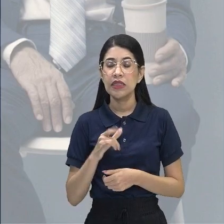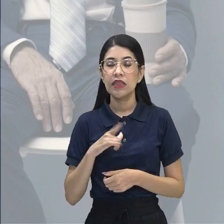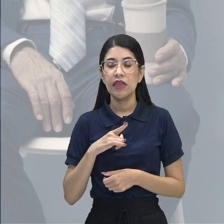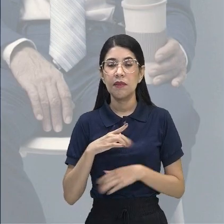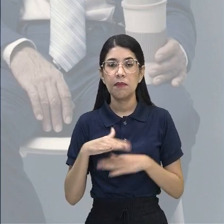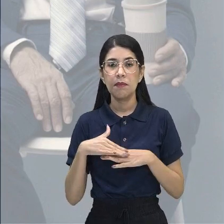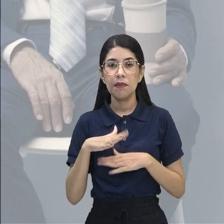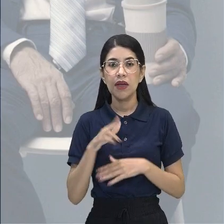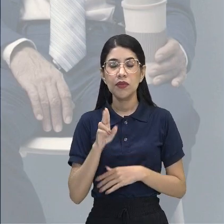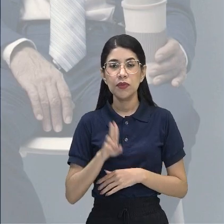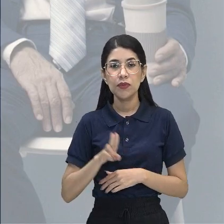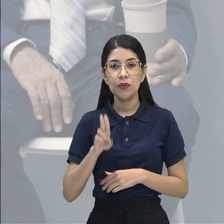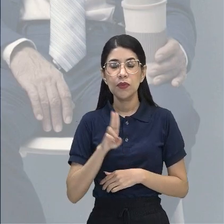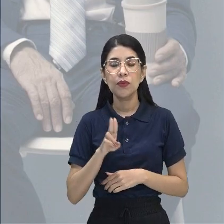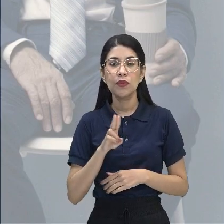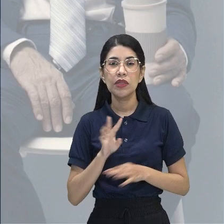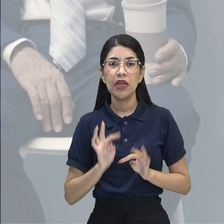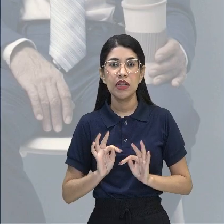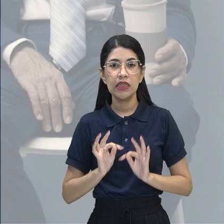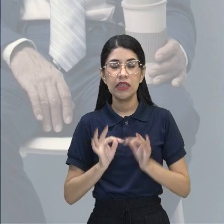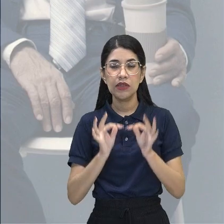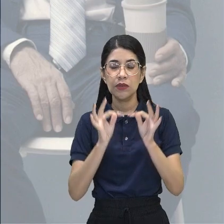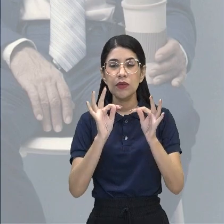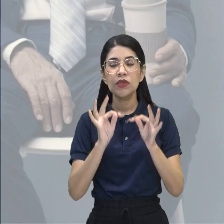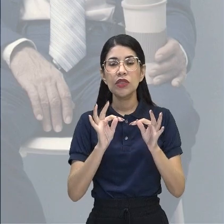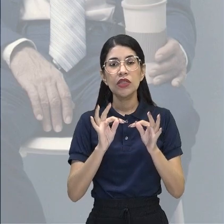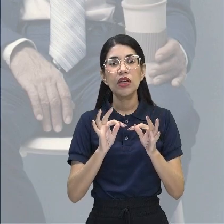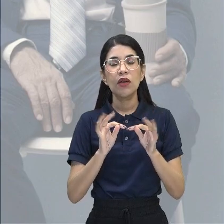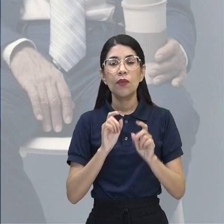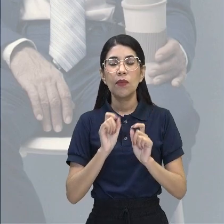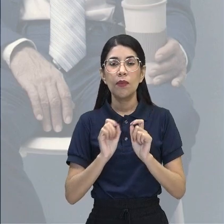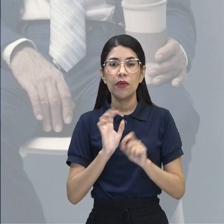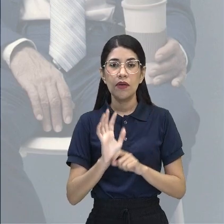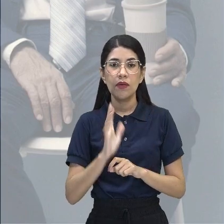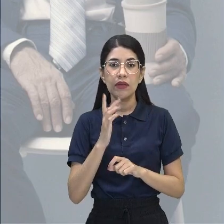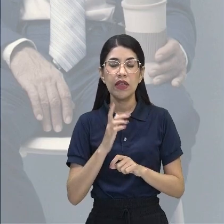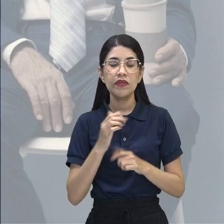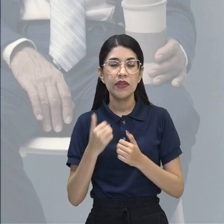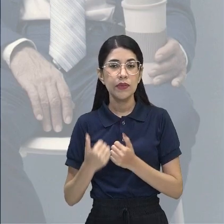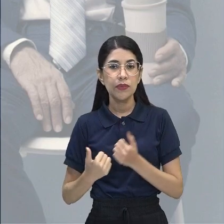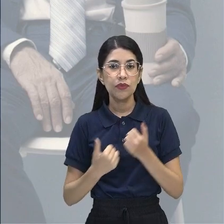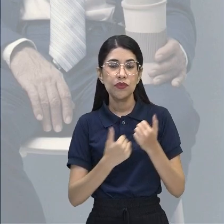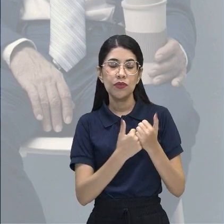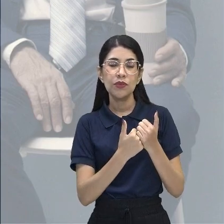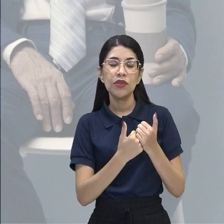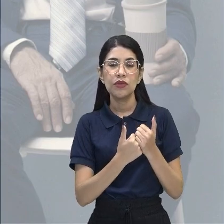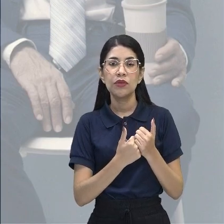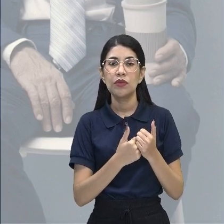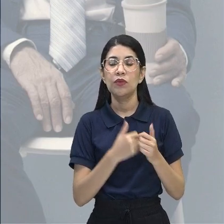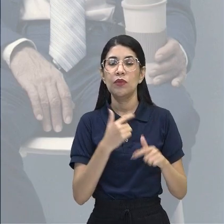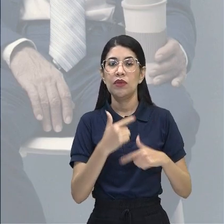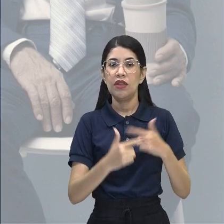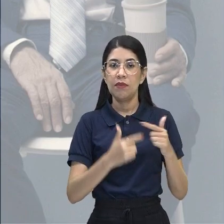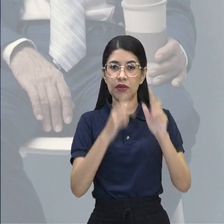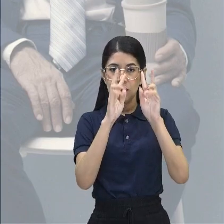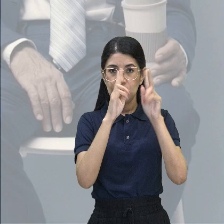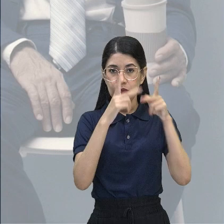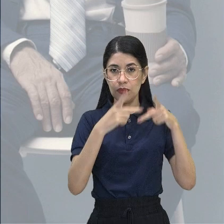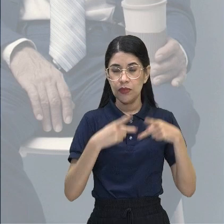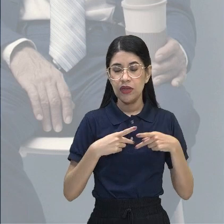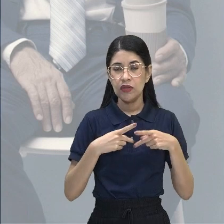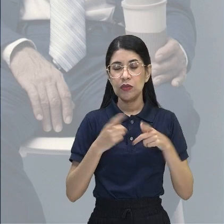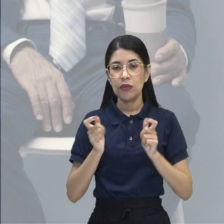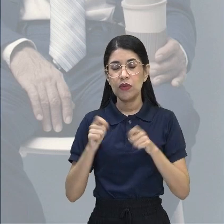vamos avançando nas tecnologias, né, a gente vai substituindo ali o trabalho do homem pelo trabalho